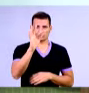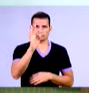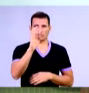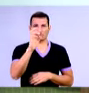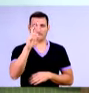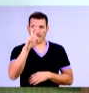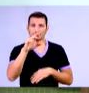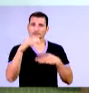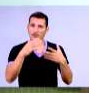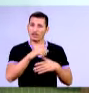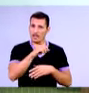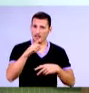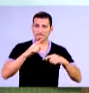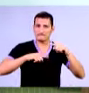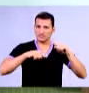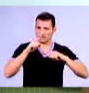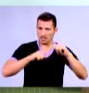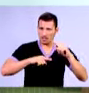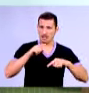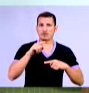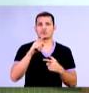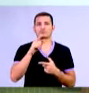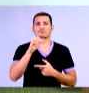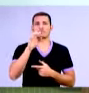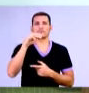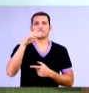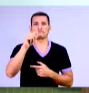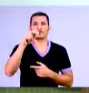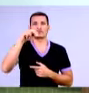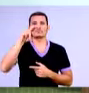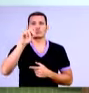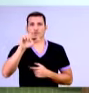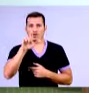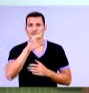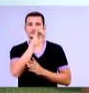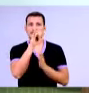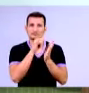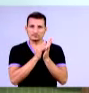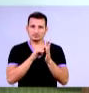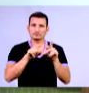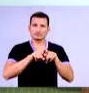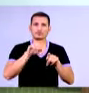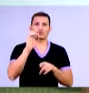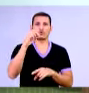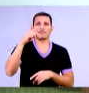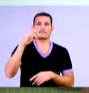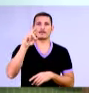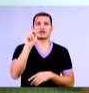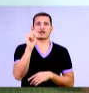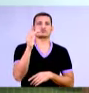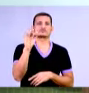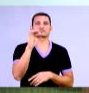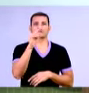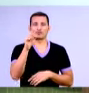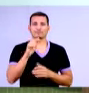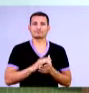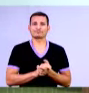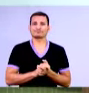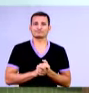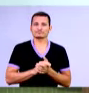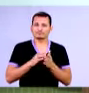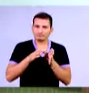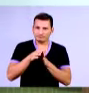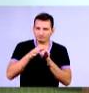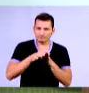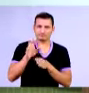tutoriais de utilização, os manuais de instalação e operação, as dicas para uso,